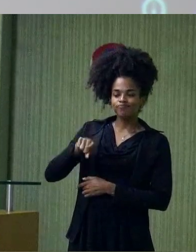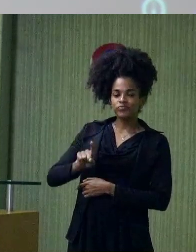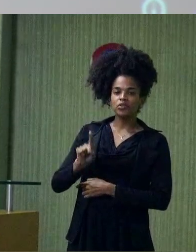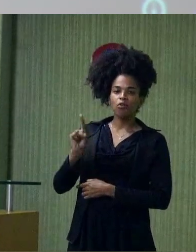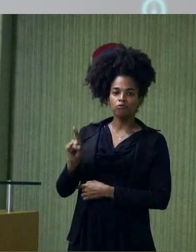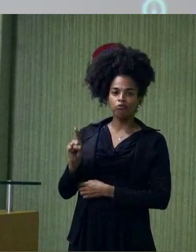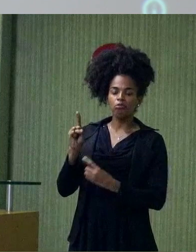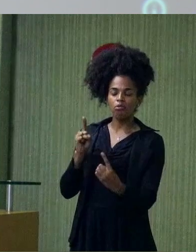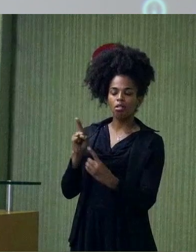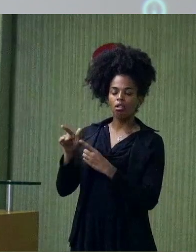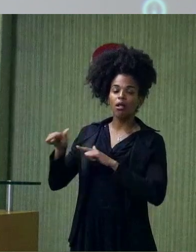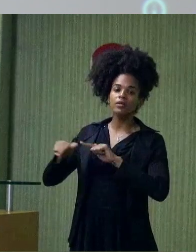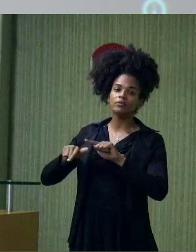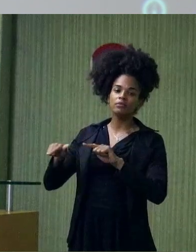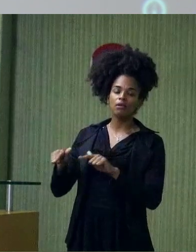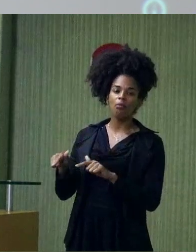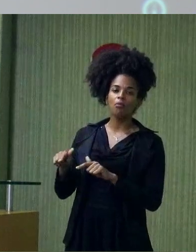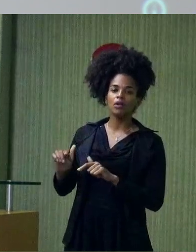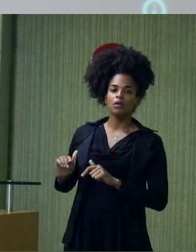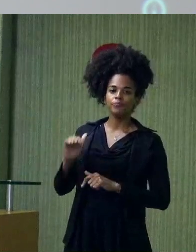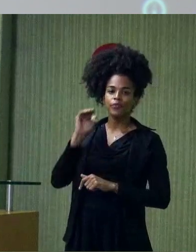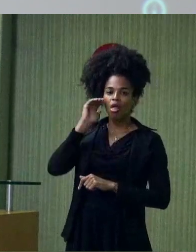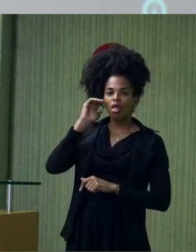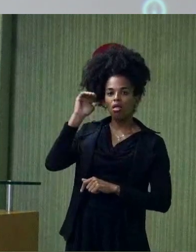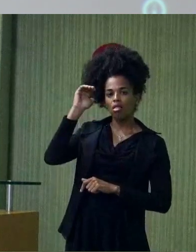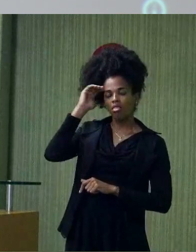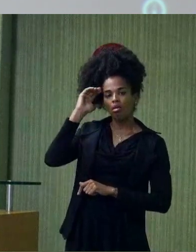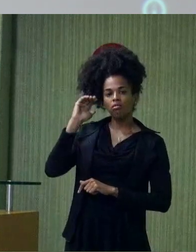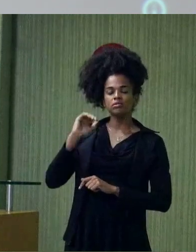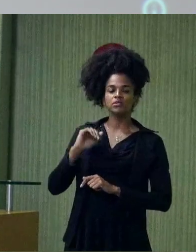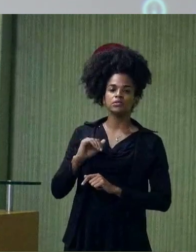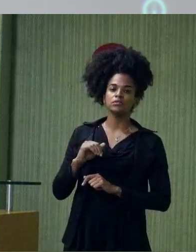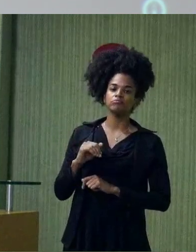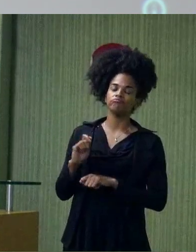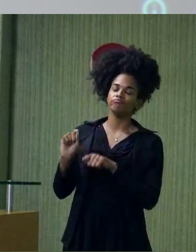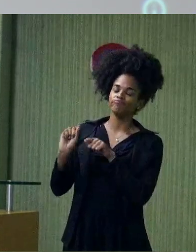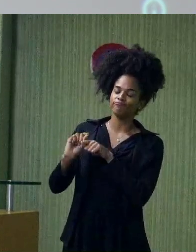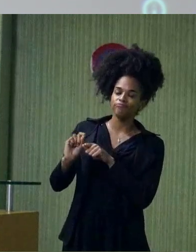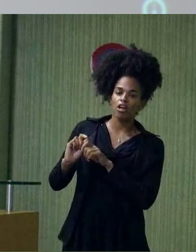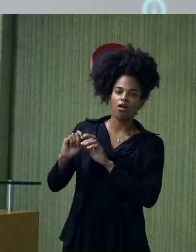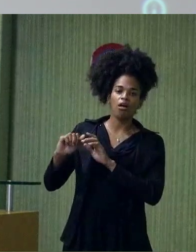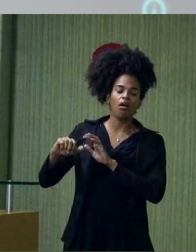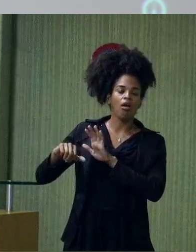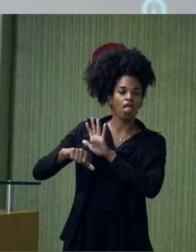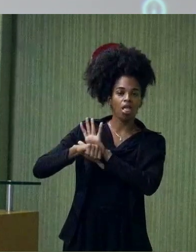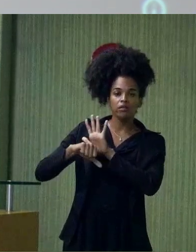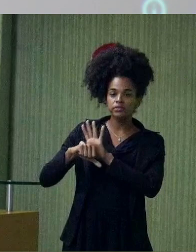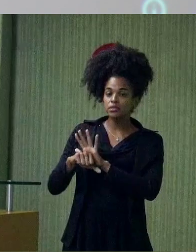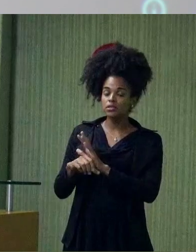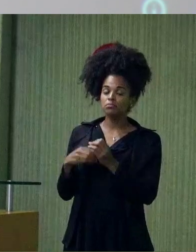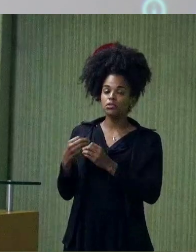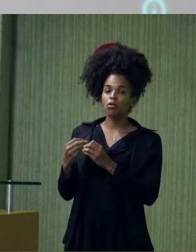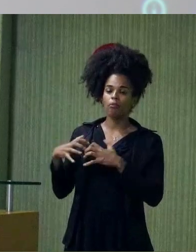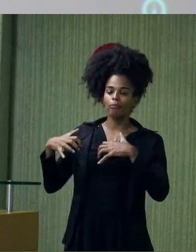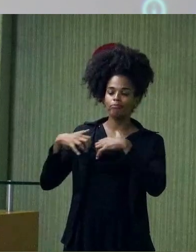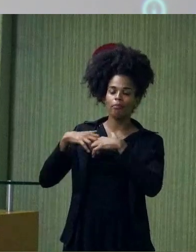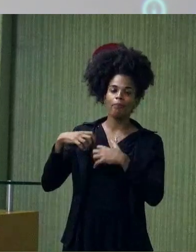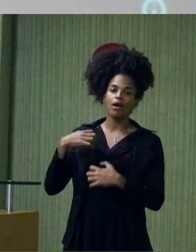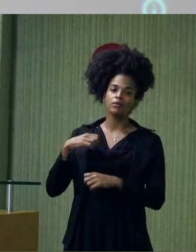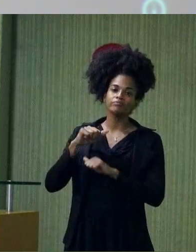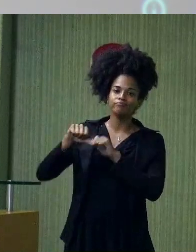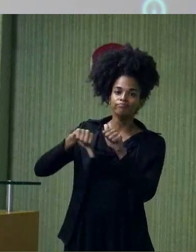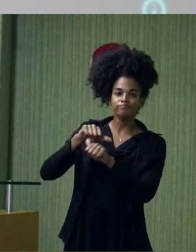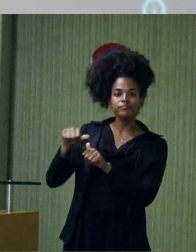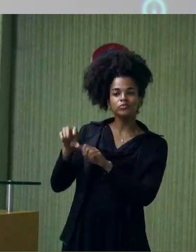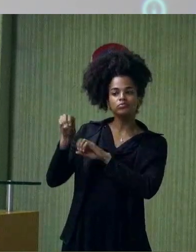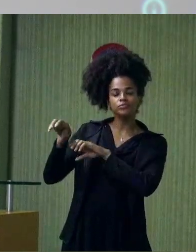né com adolescentes infratores e a gente sabe o quanto o impacto da educação né na mudança né da inserção social